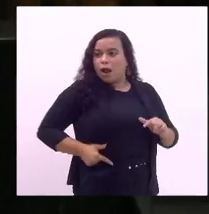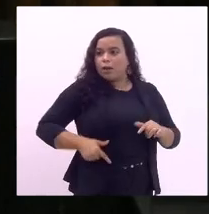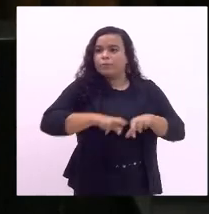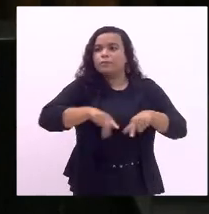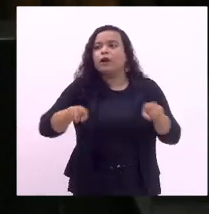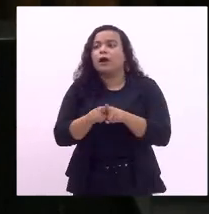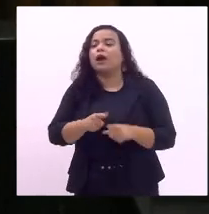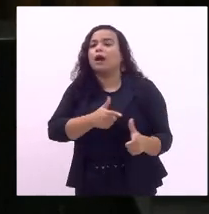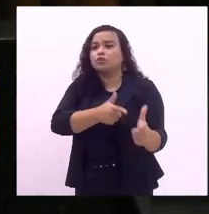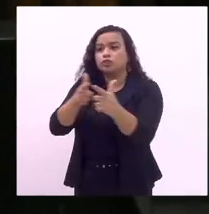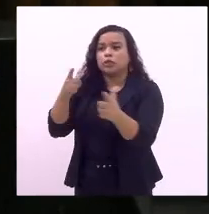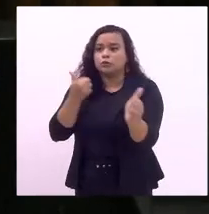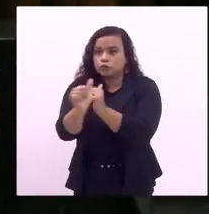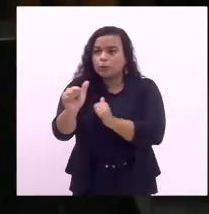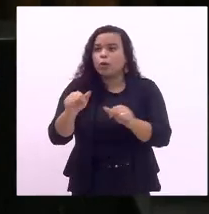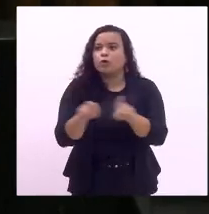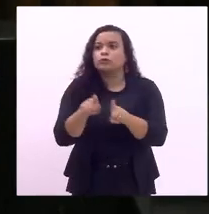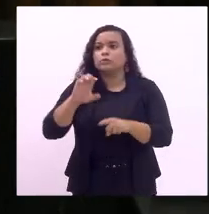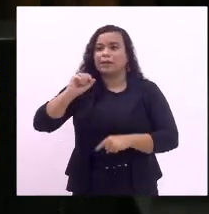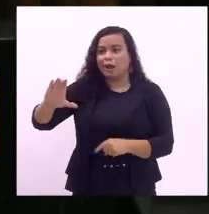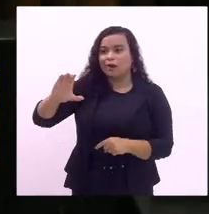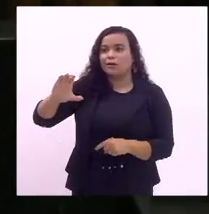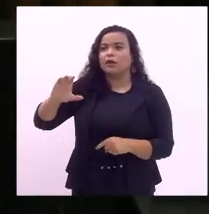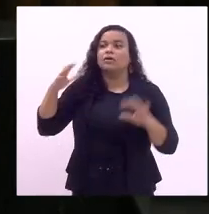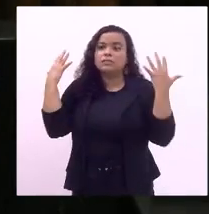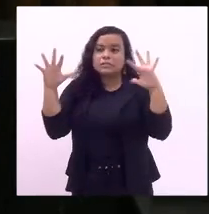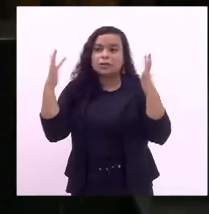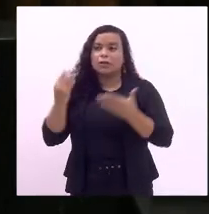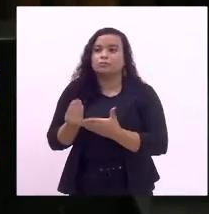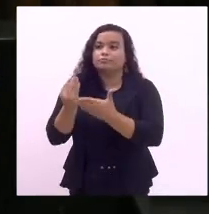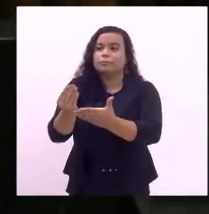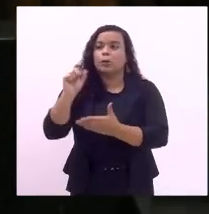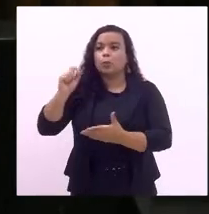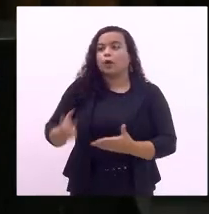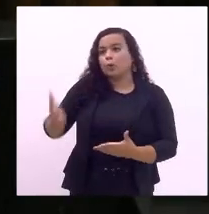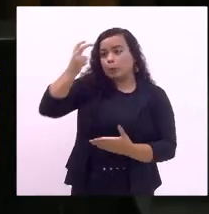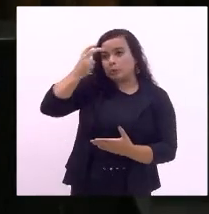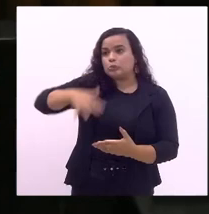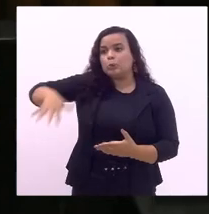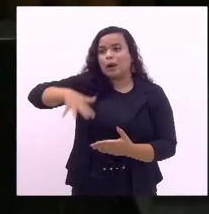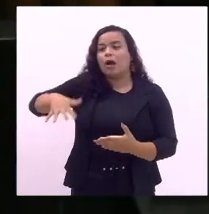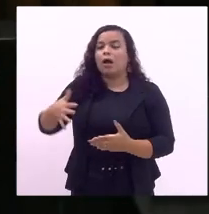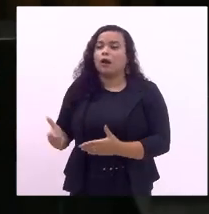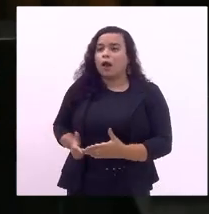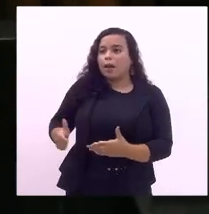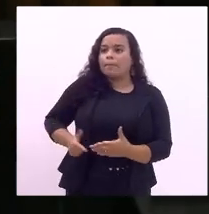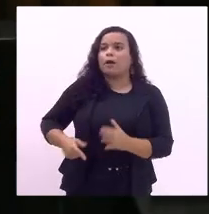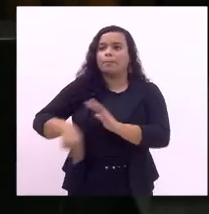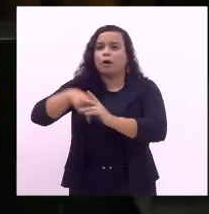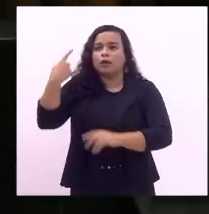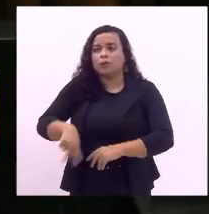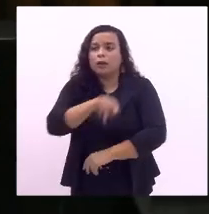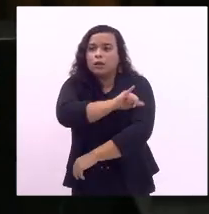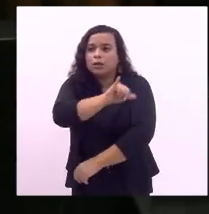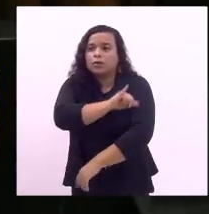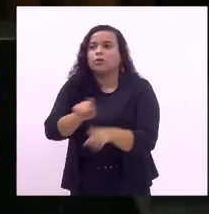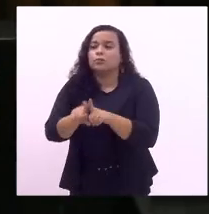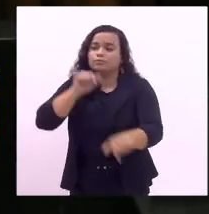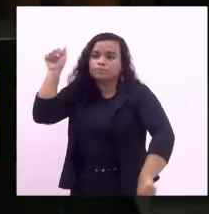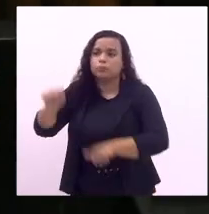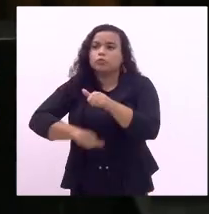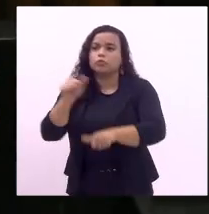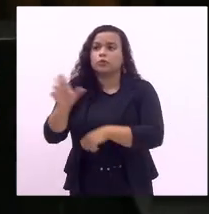CAC, celebrando toda a cultura armamentista no Rio de Janeiro. Vamos mudar